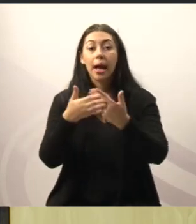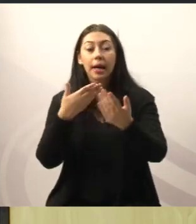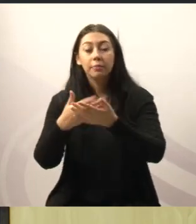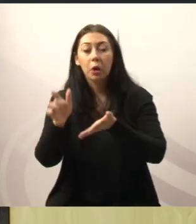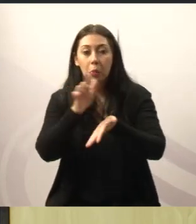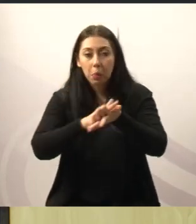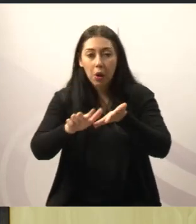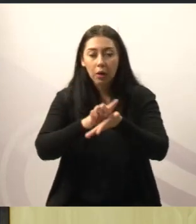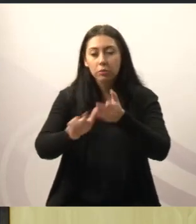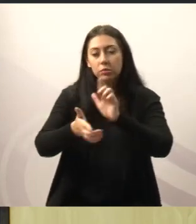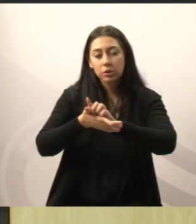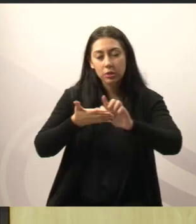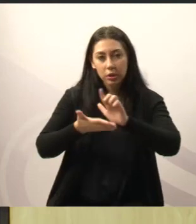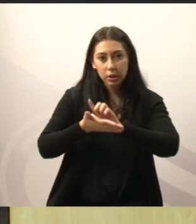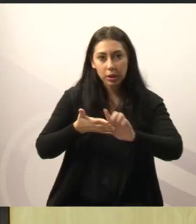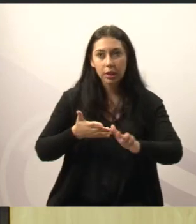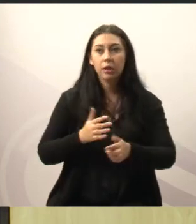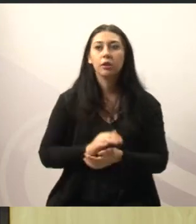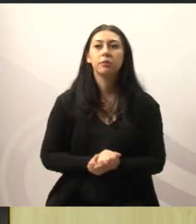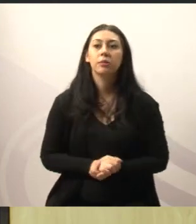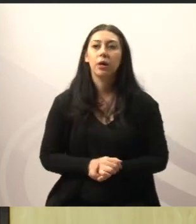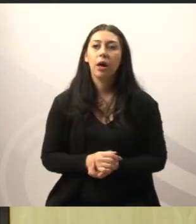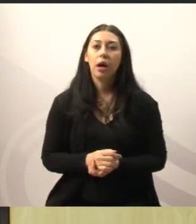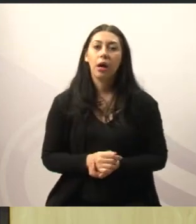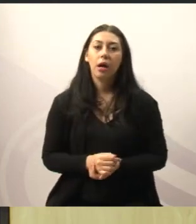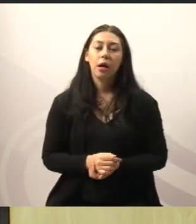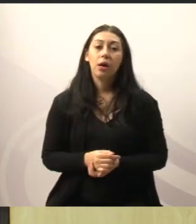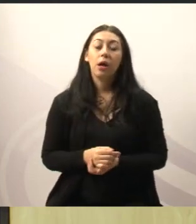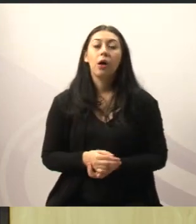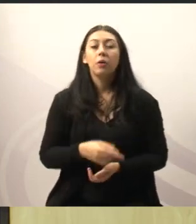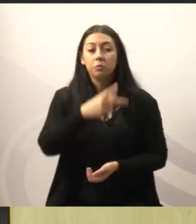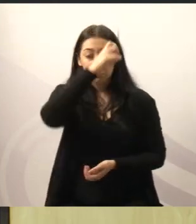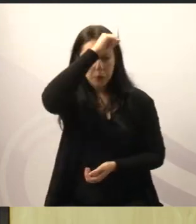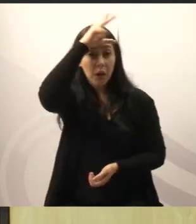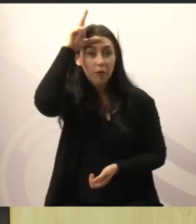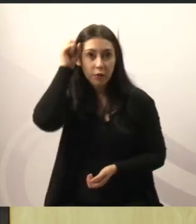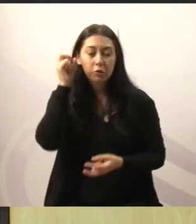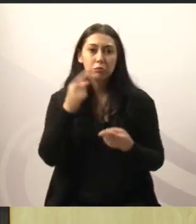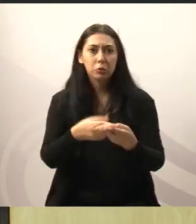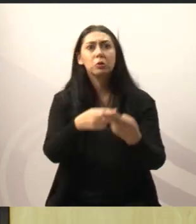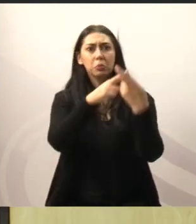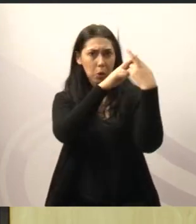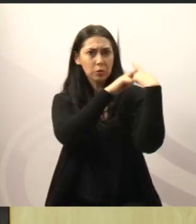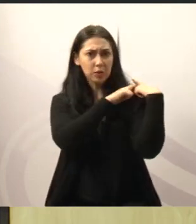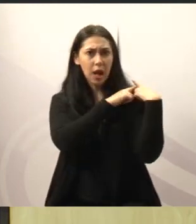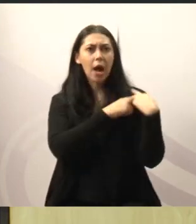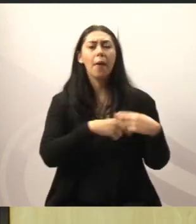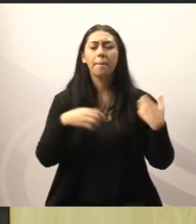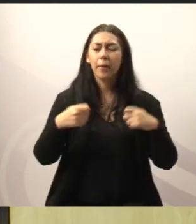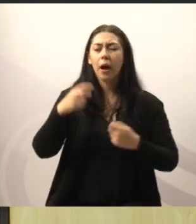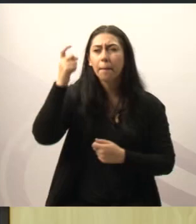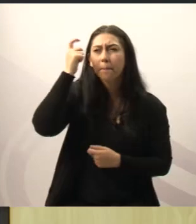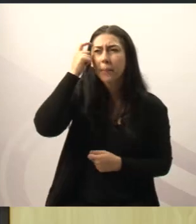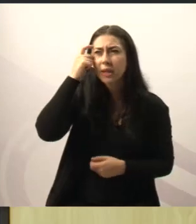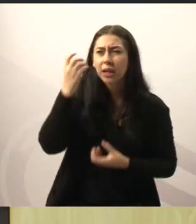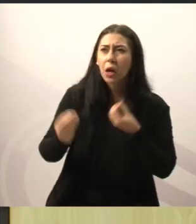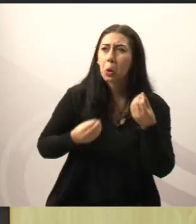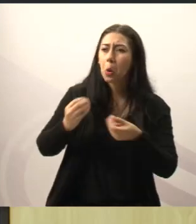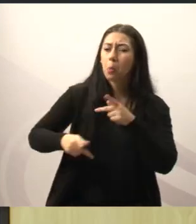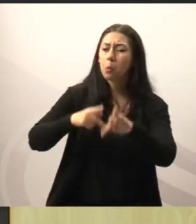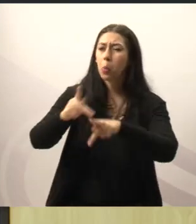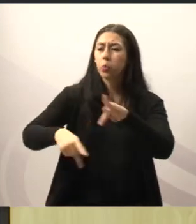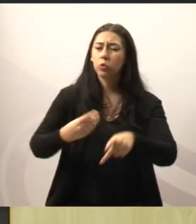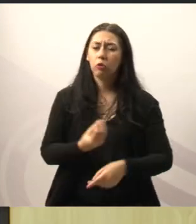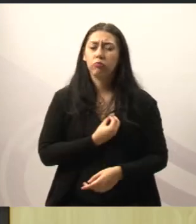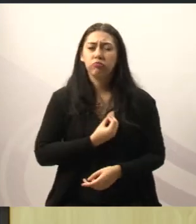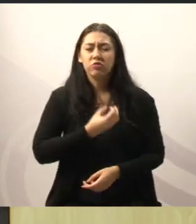e, considerando a responsabilidade do prefeito, primeira autoridade da cidade com obrigação de se pensar no bem-estar dos cidadãos e